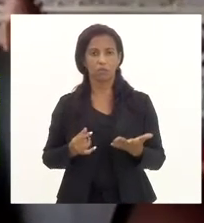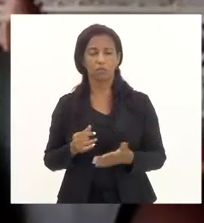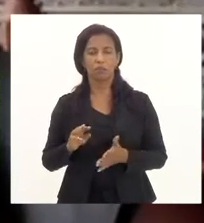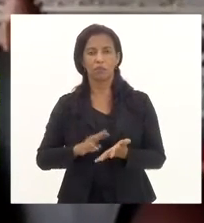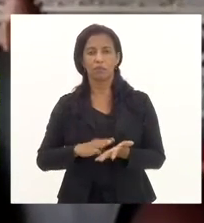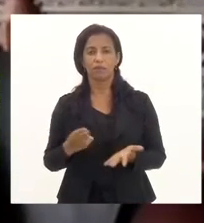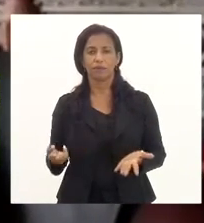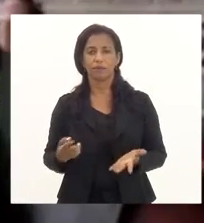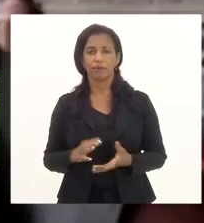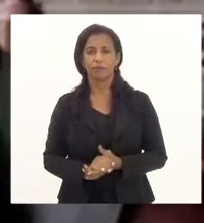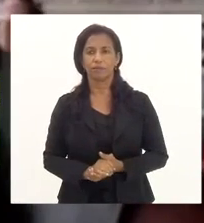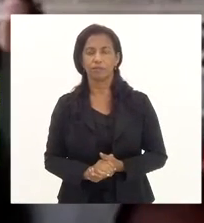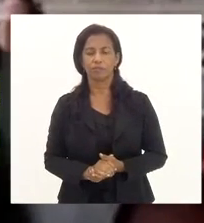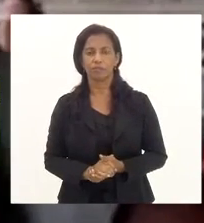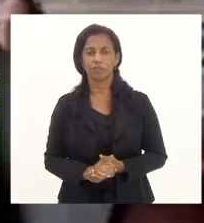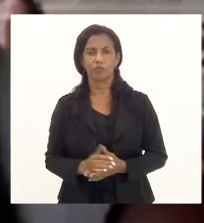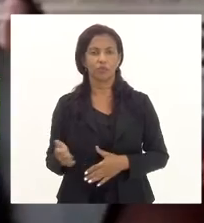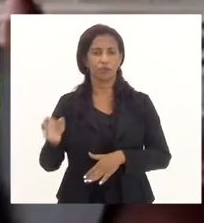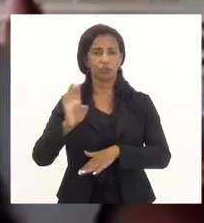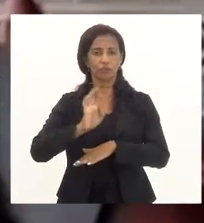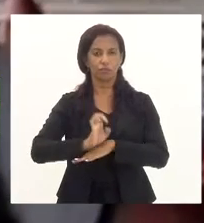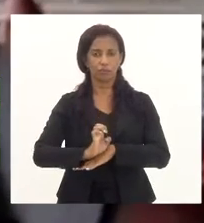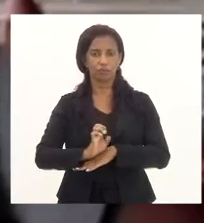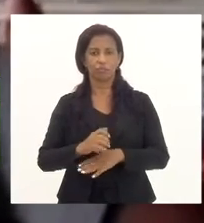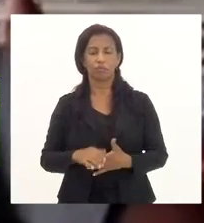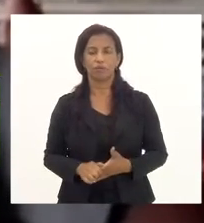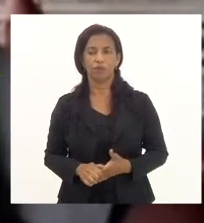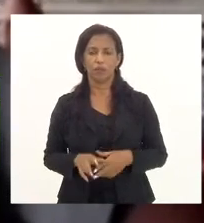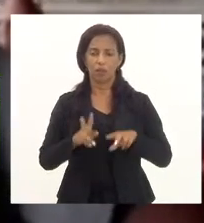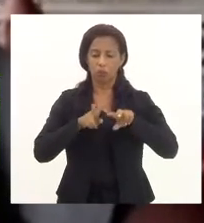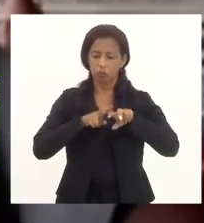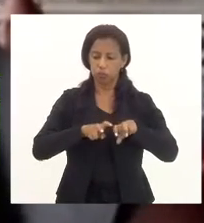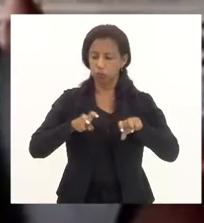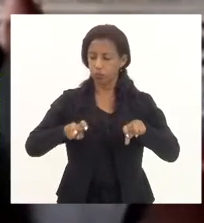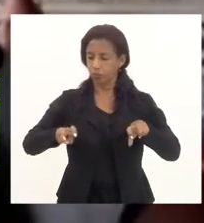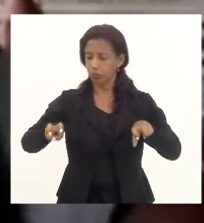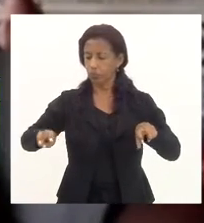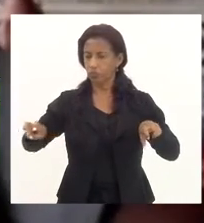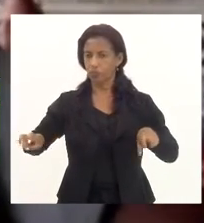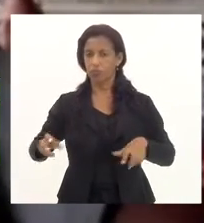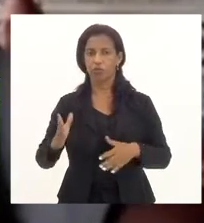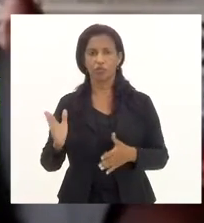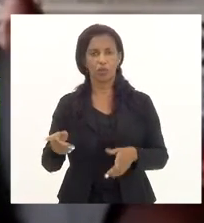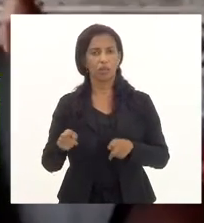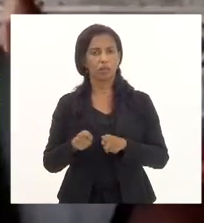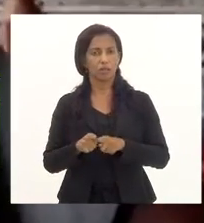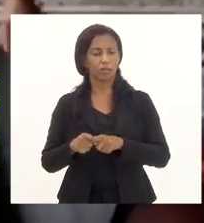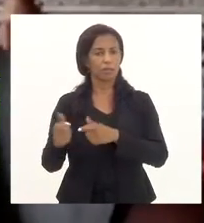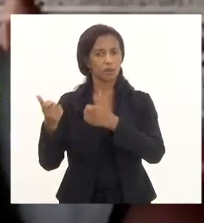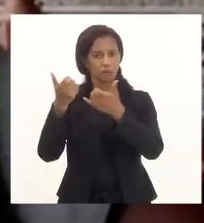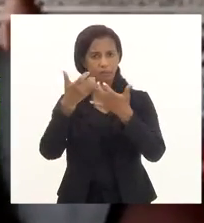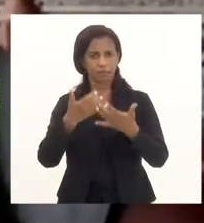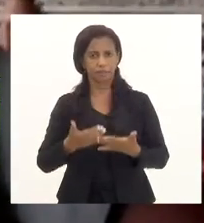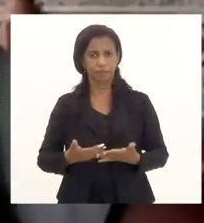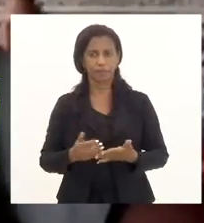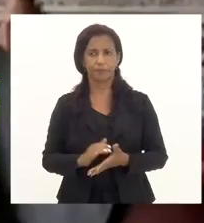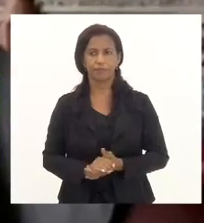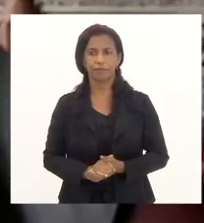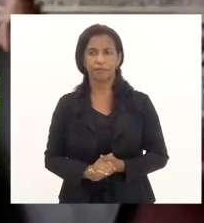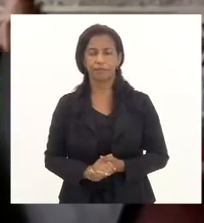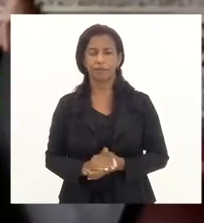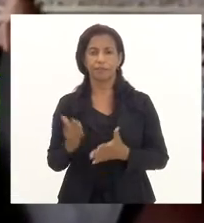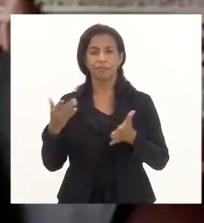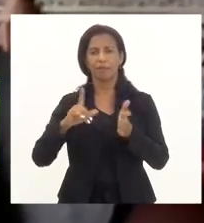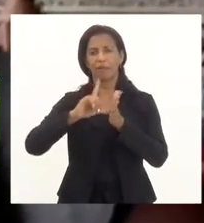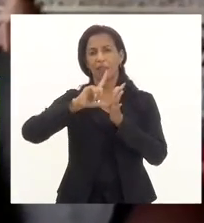aos membros de estado fico compõem essa mesa quero já também justificar é a